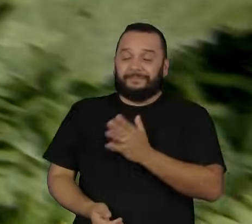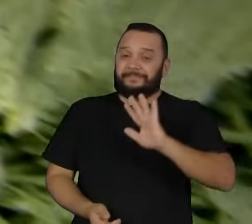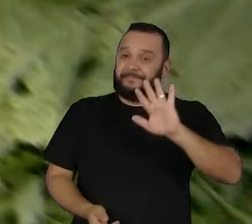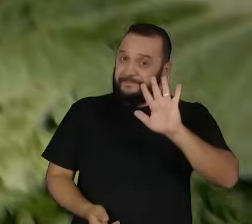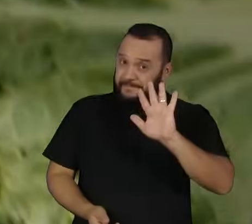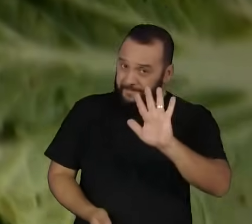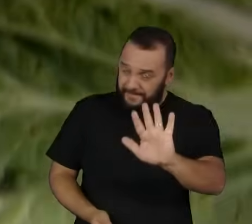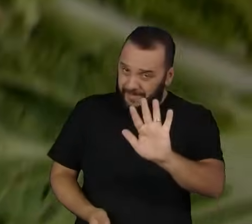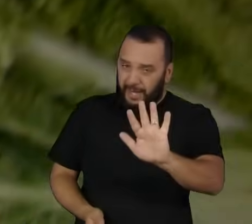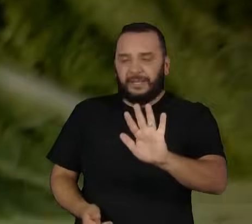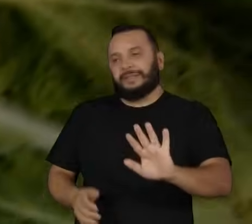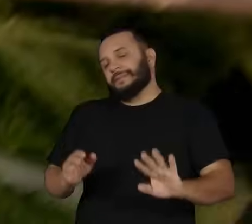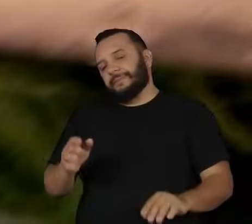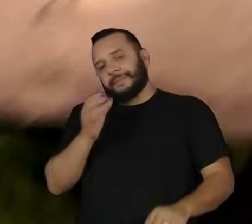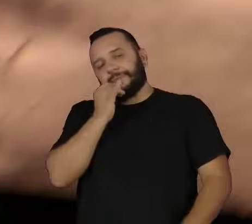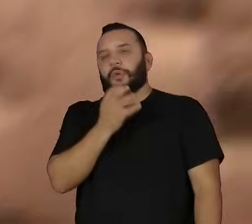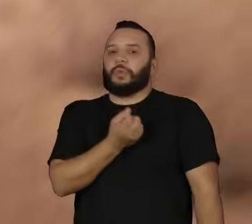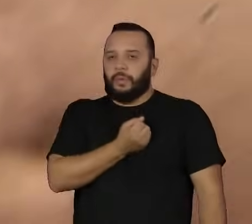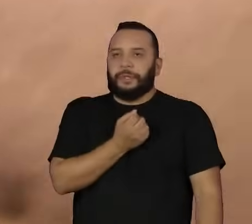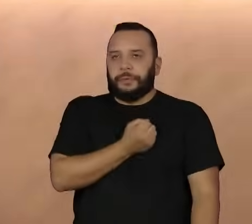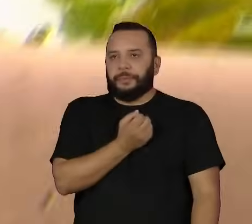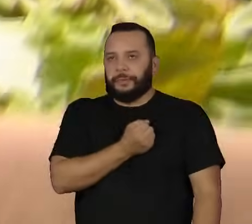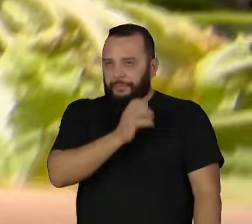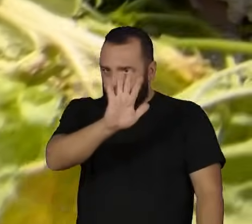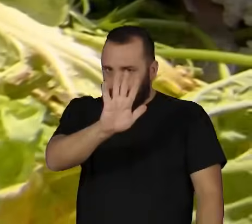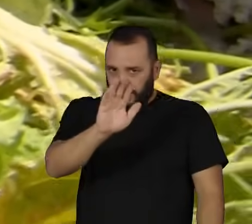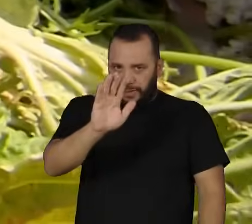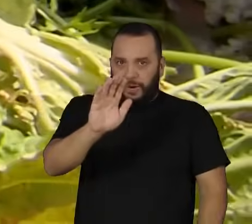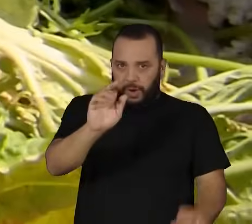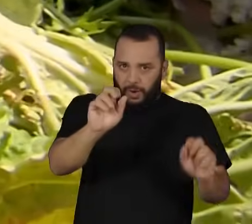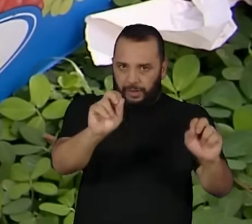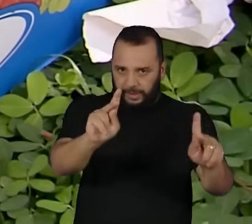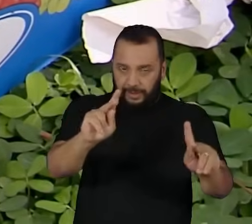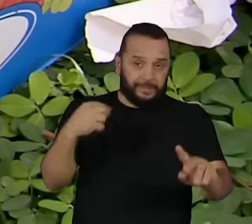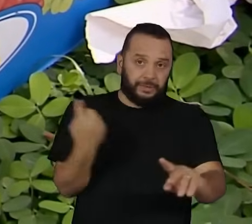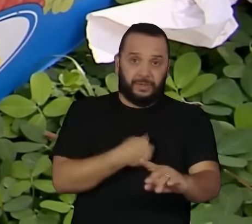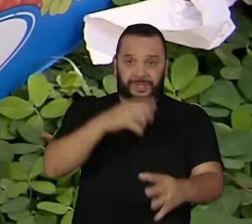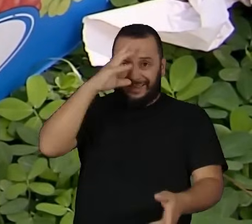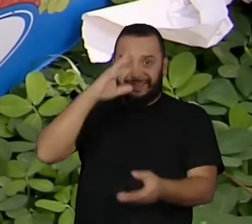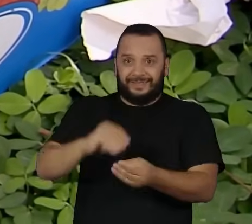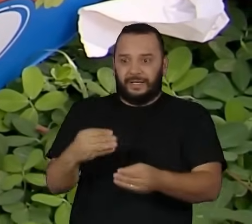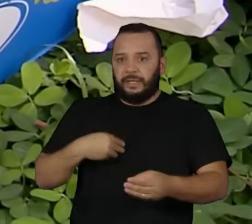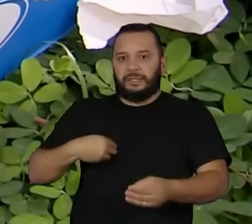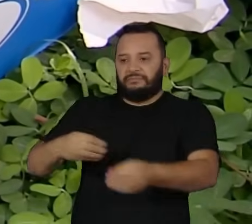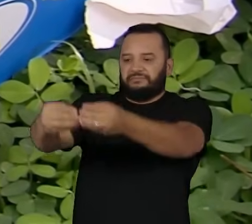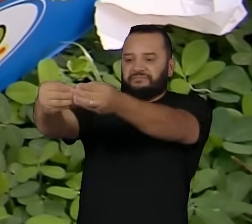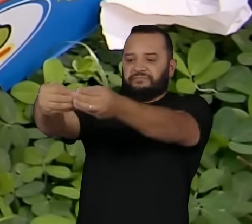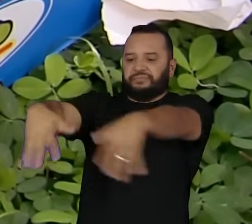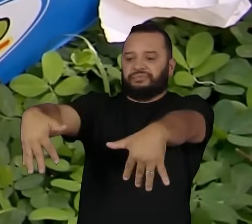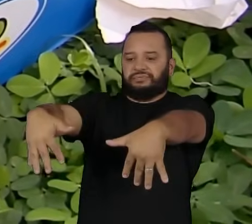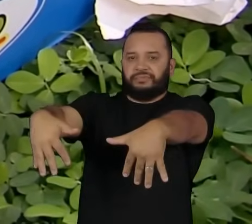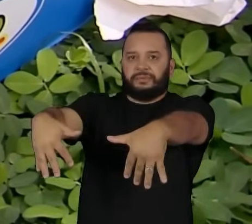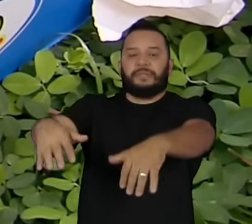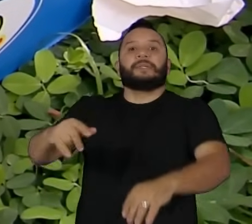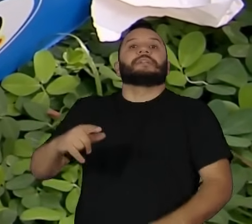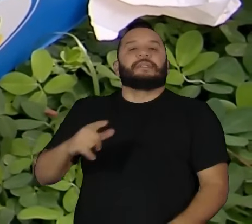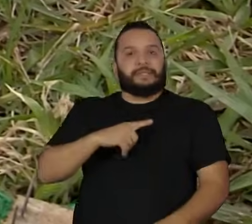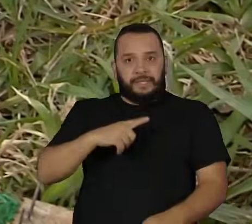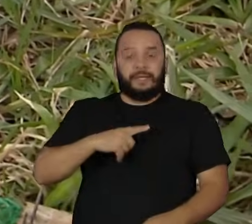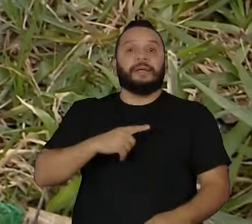além dos números, a gente precisa entender que quando há esse desperdício, a gente também vai ter perda de